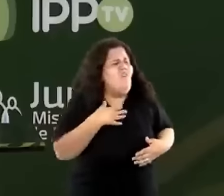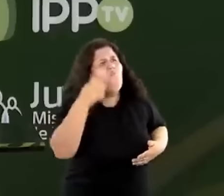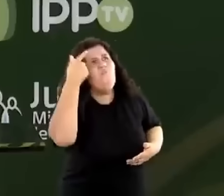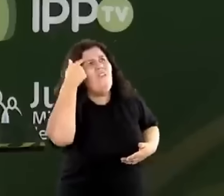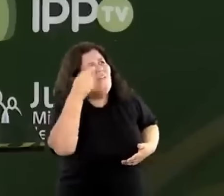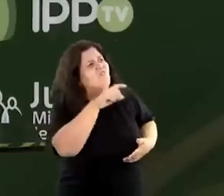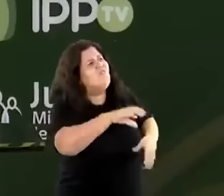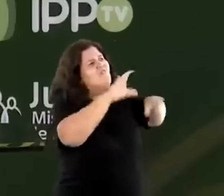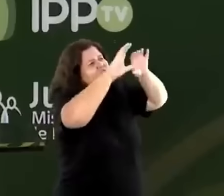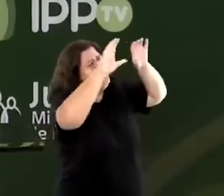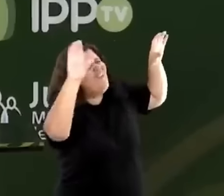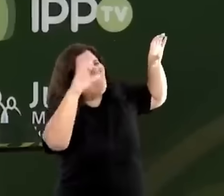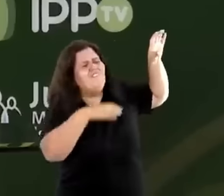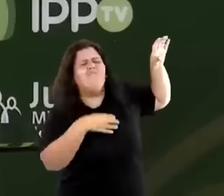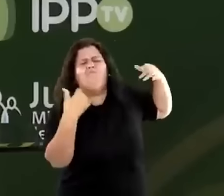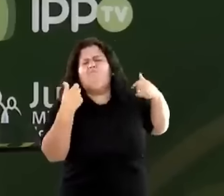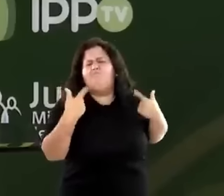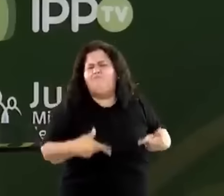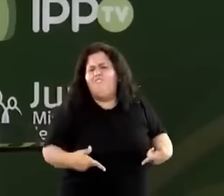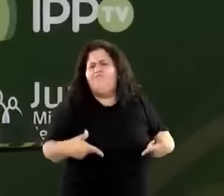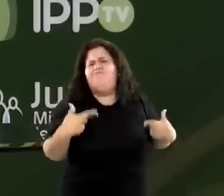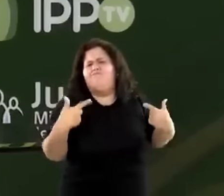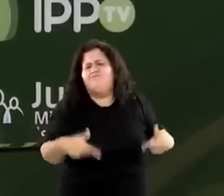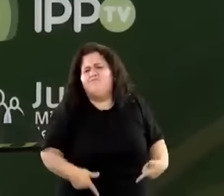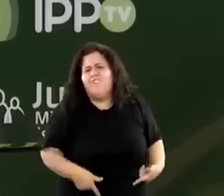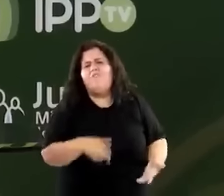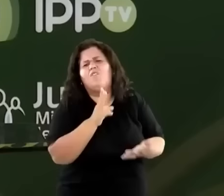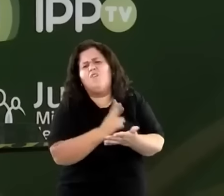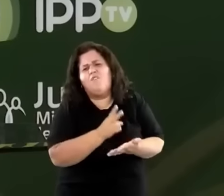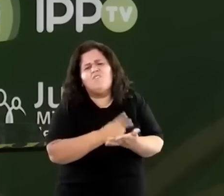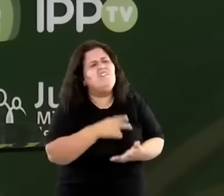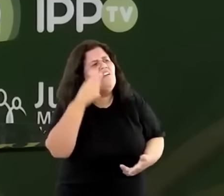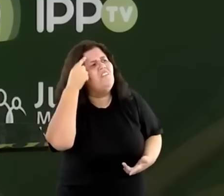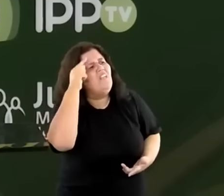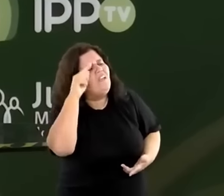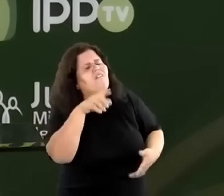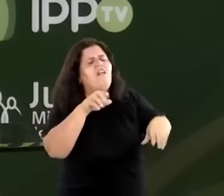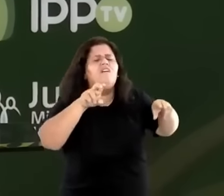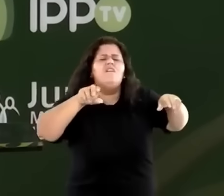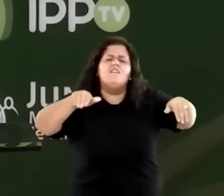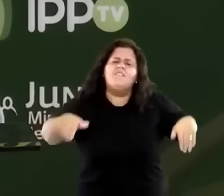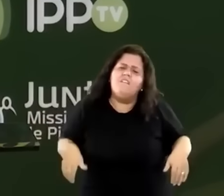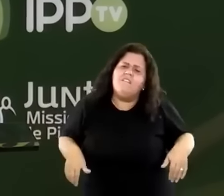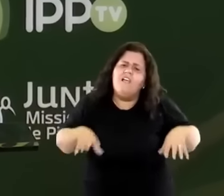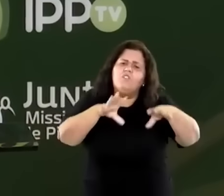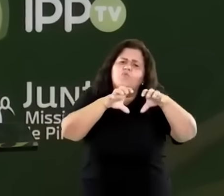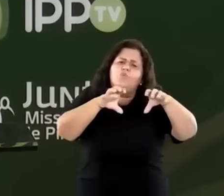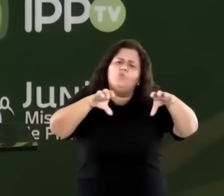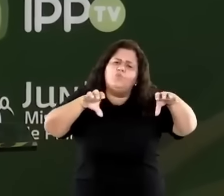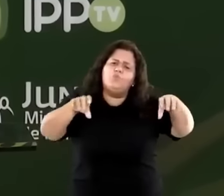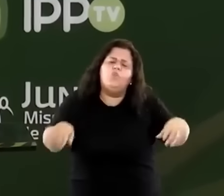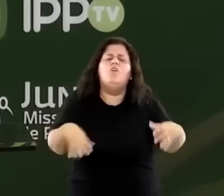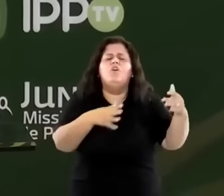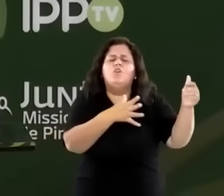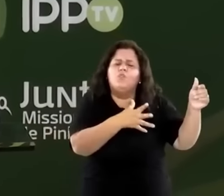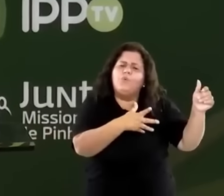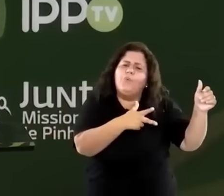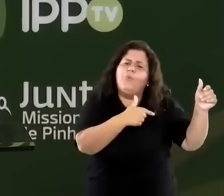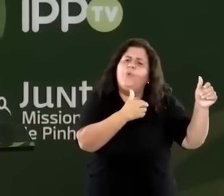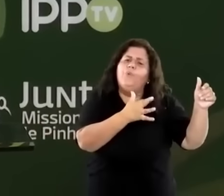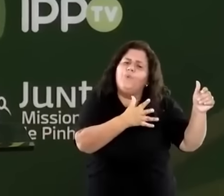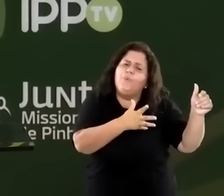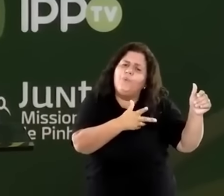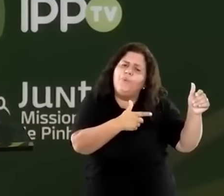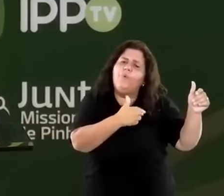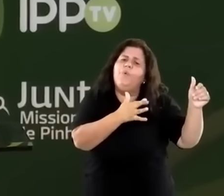chato vai ser muito monótono a ideia que eu tenho de céu é que eu vou estar sentado numa nuvem branca com a arpa na mão tocando